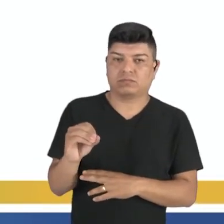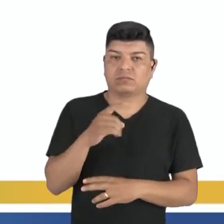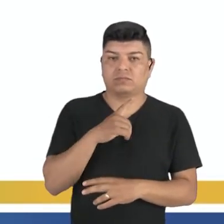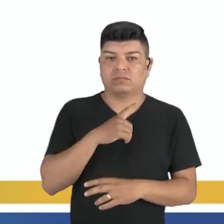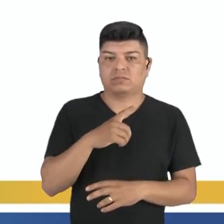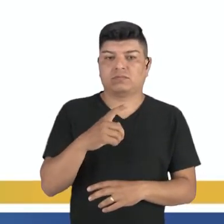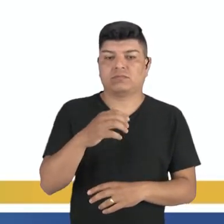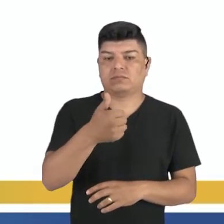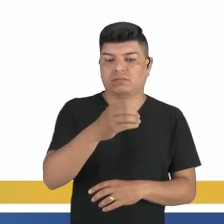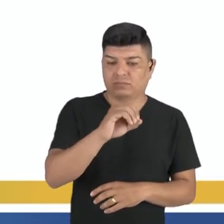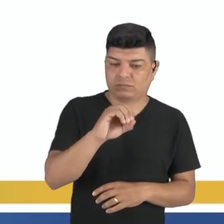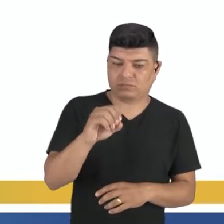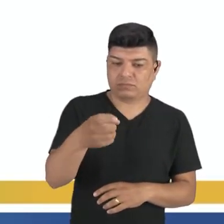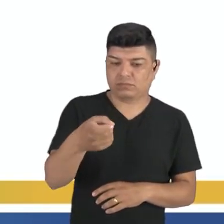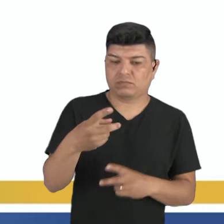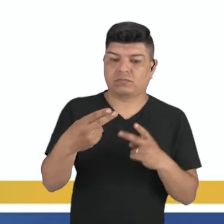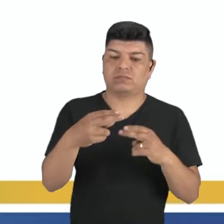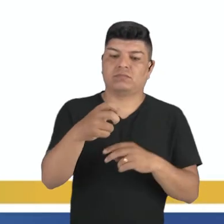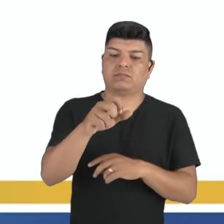100x igual a